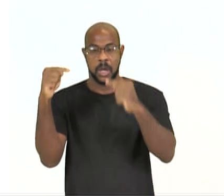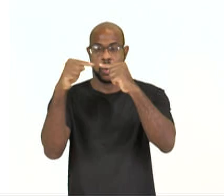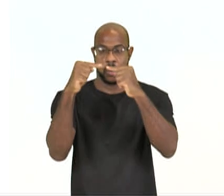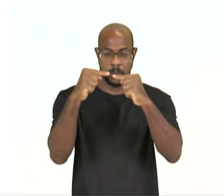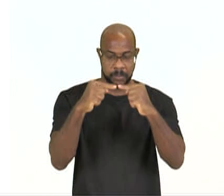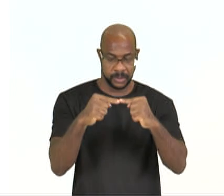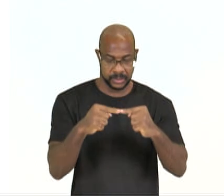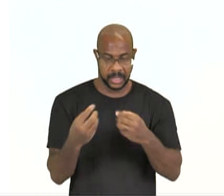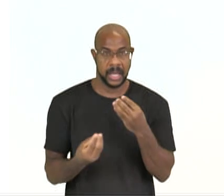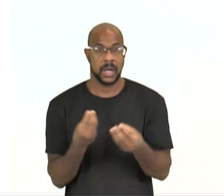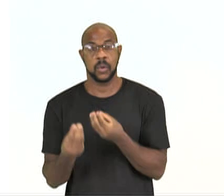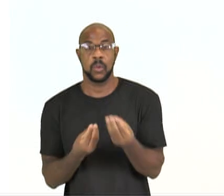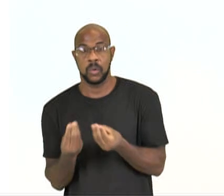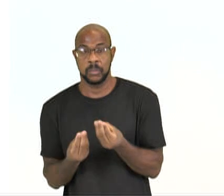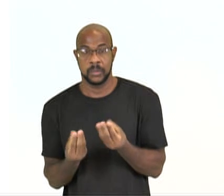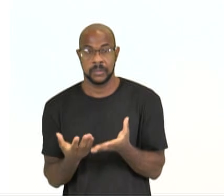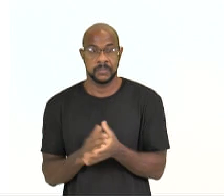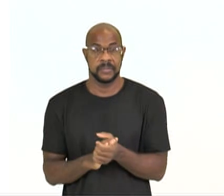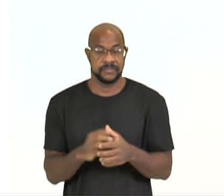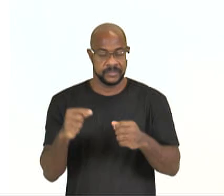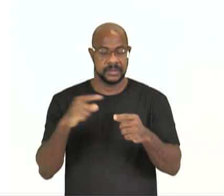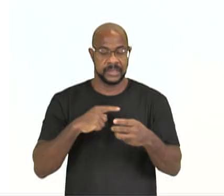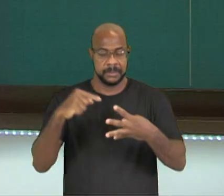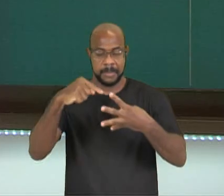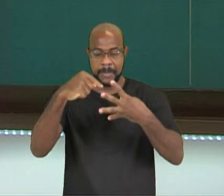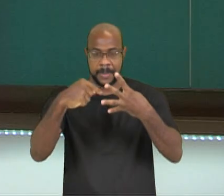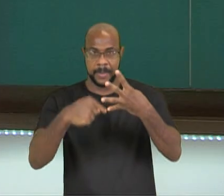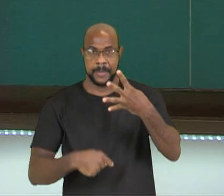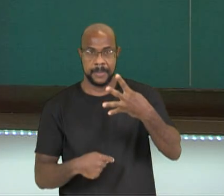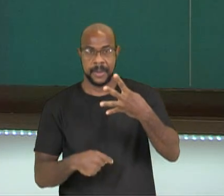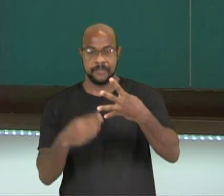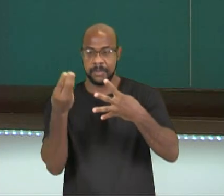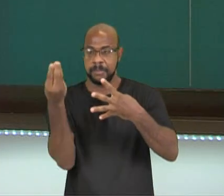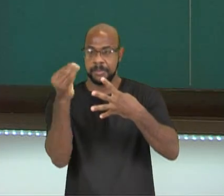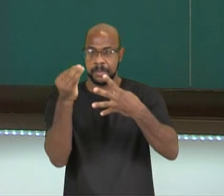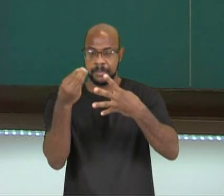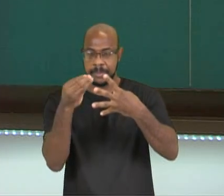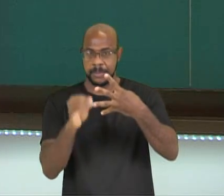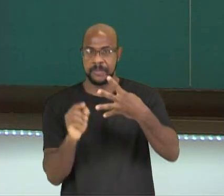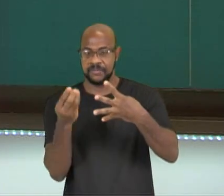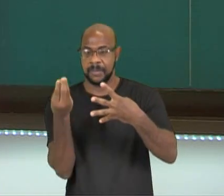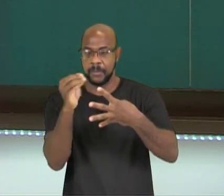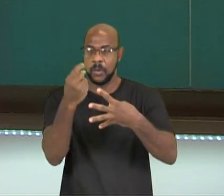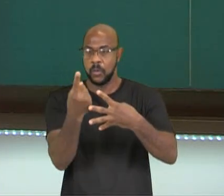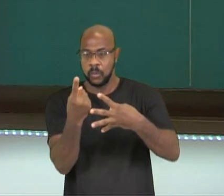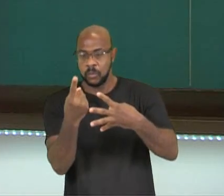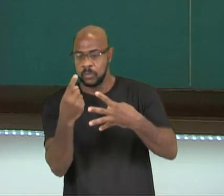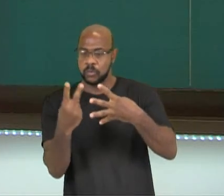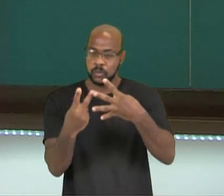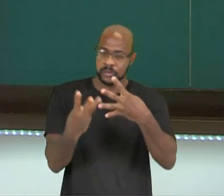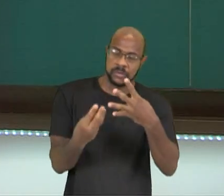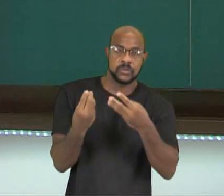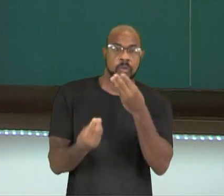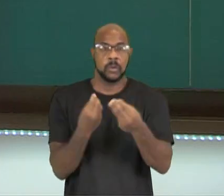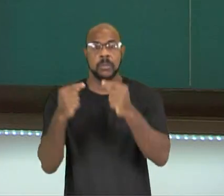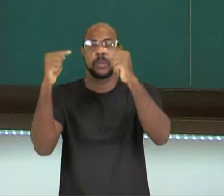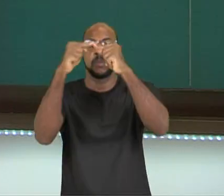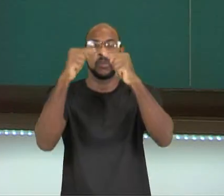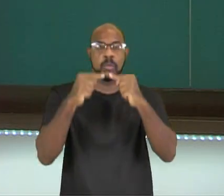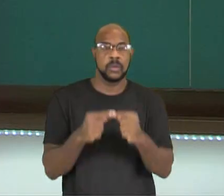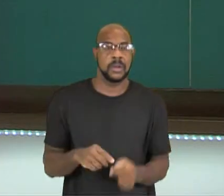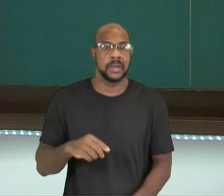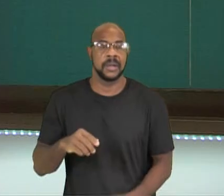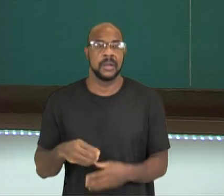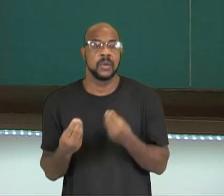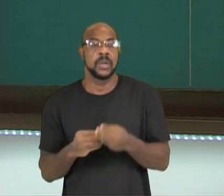3, erosão marinha. E eu tenho ali algumas alternativas. Então, vocês vão numerar. O que vocês acham que é erosão pluvial? O